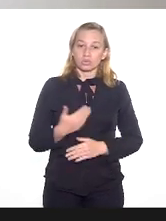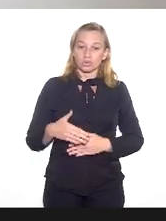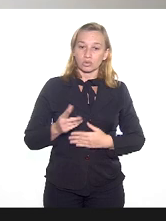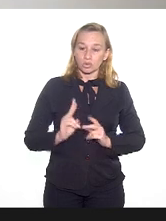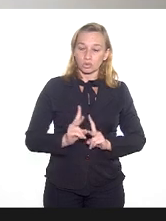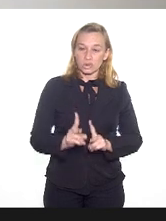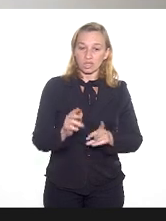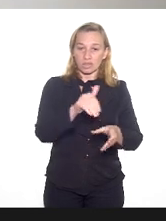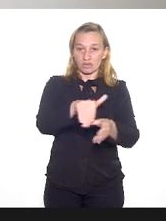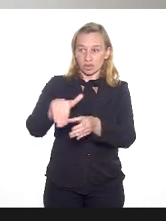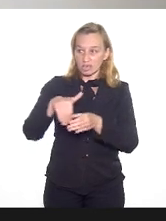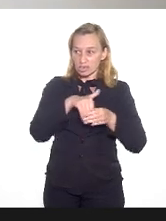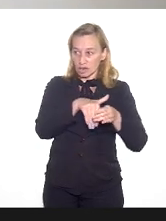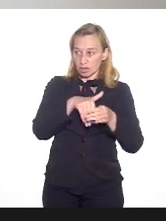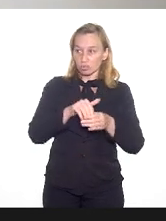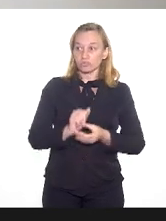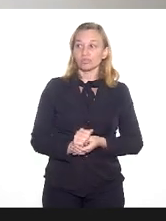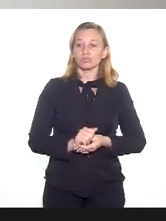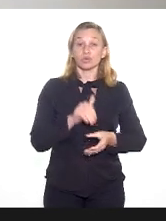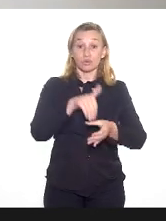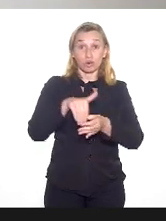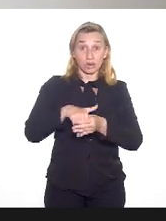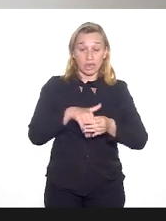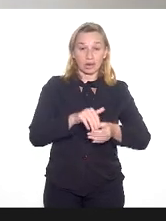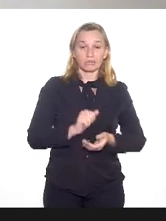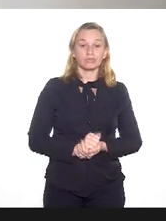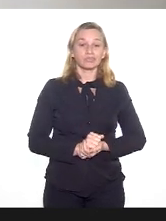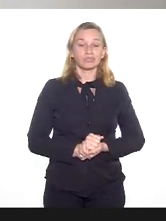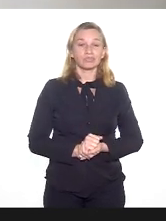à votação. Vamos votar o